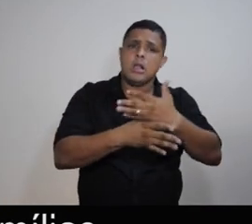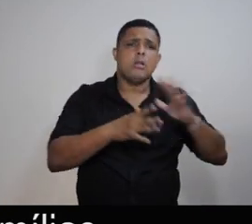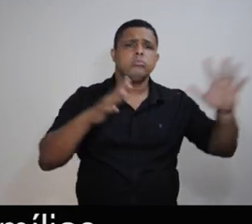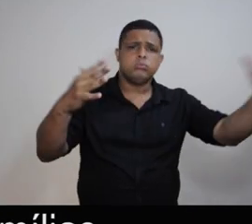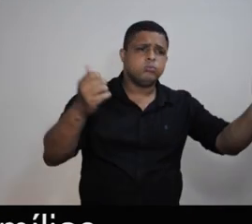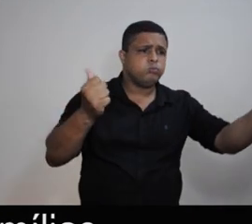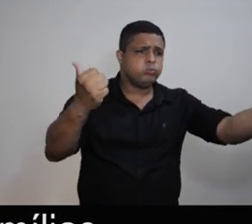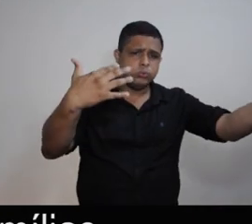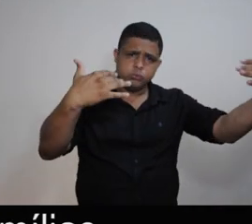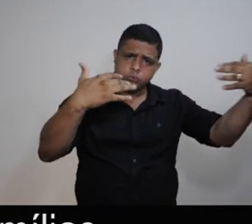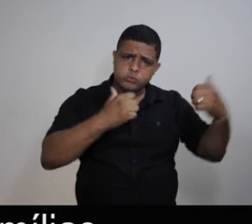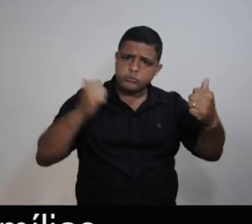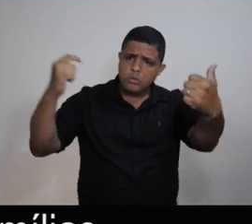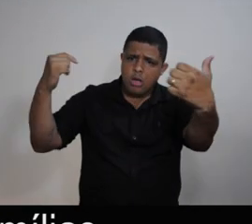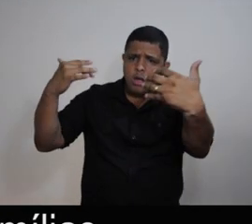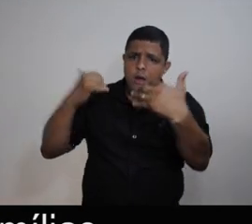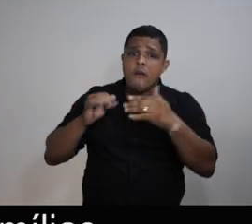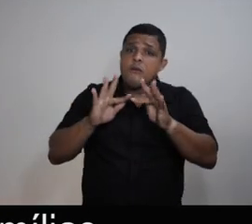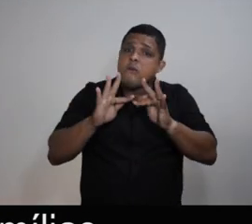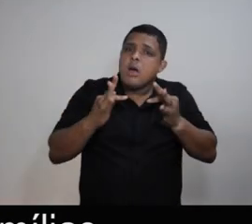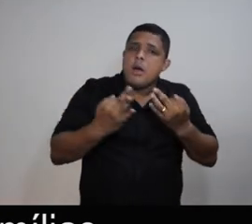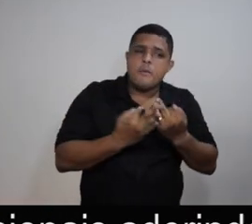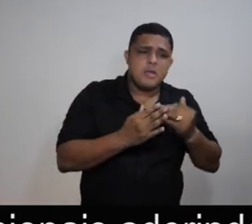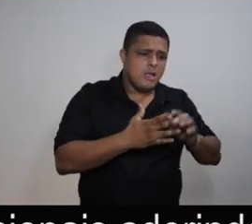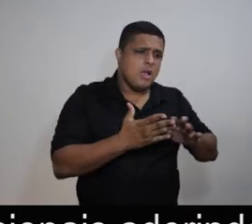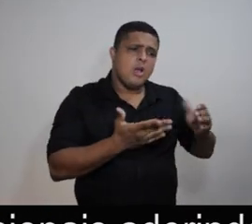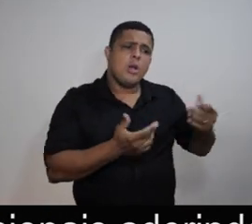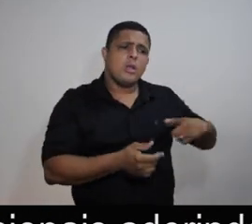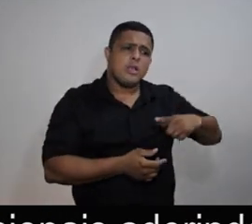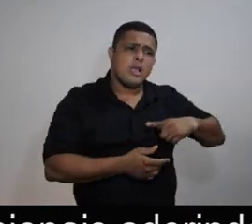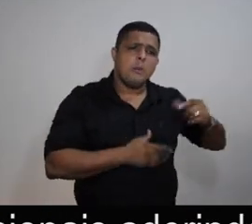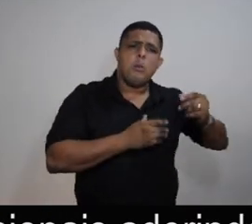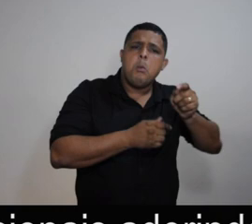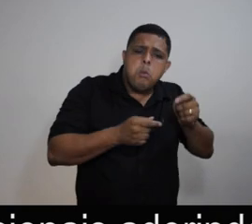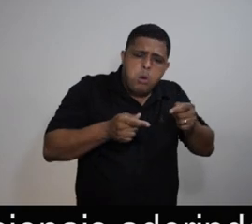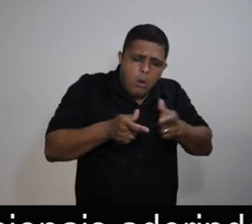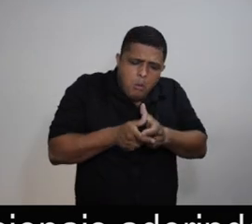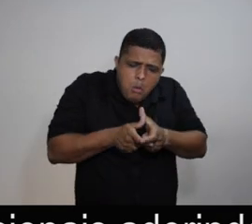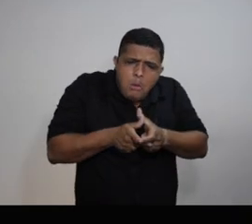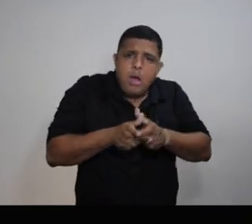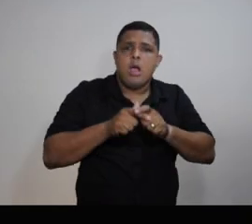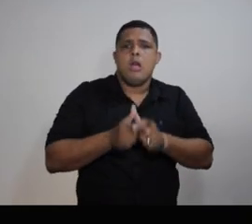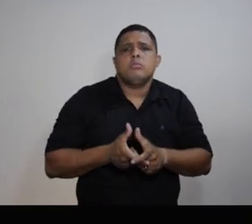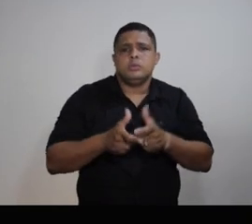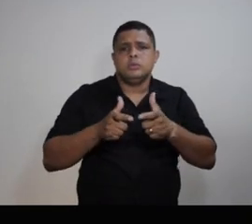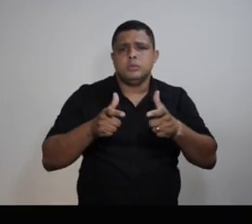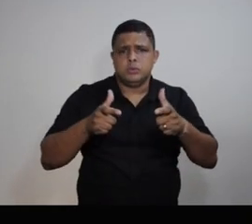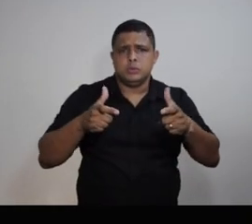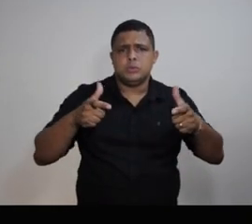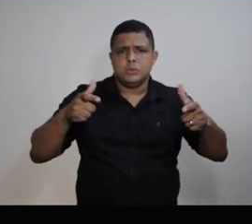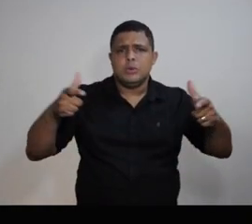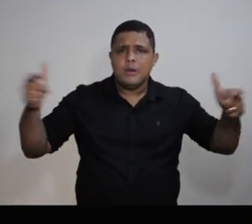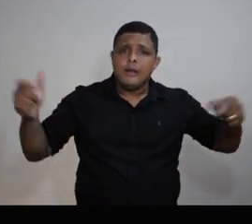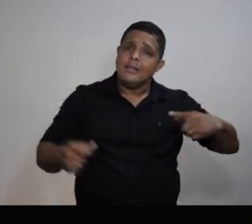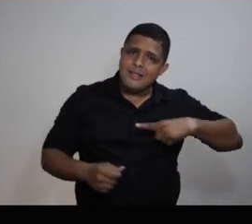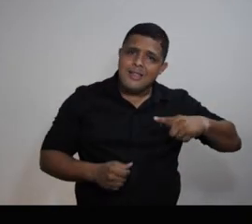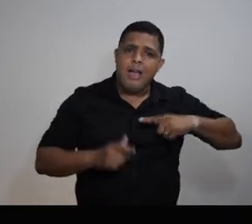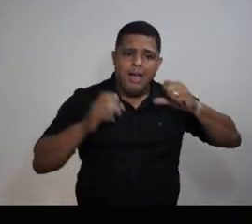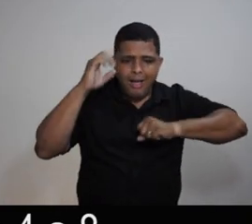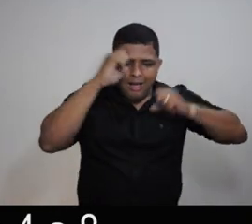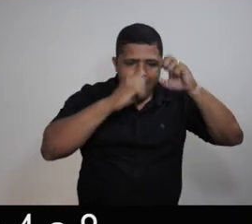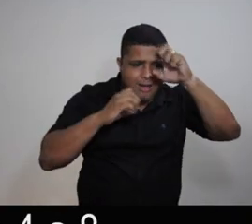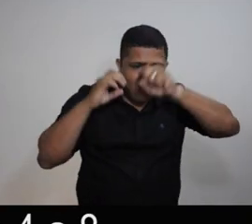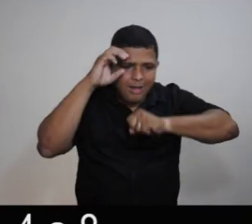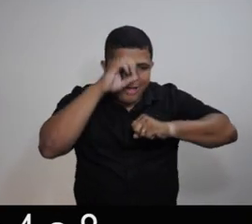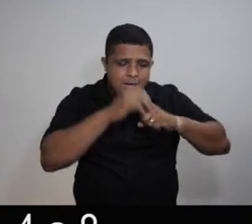É a gente reunir pessoas interessadas, famílias. A gente começou pequenininho, com poucos profissionais aderindo, e agora já tem um tanto. A